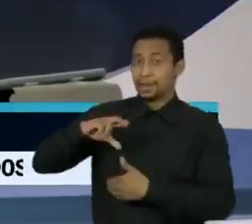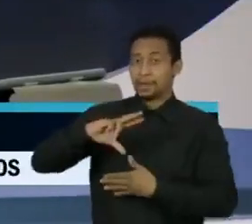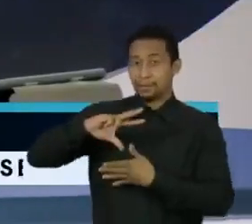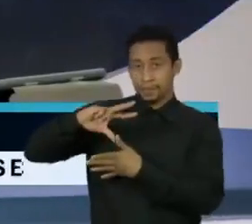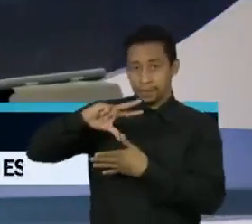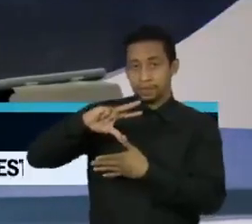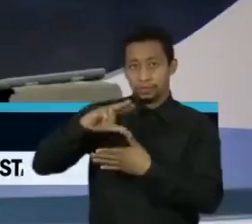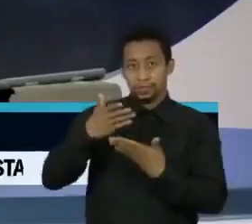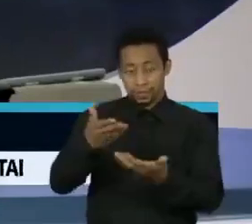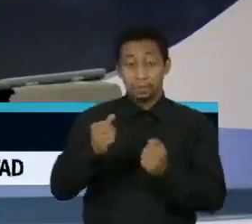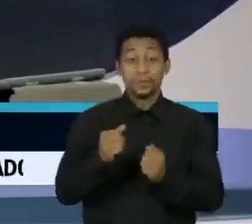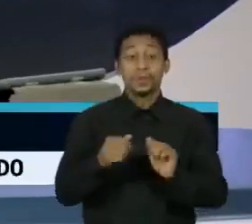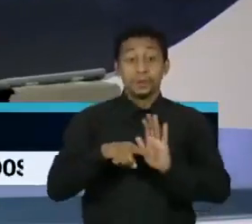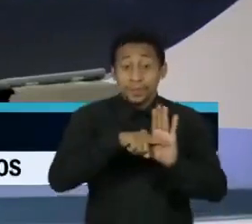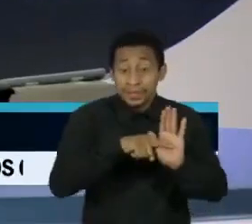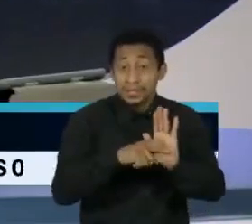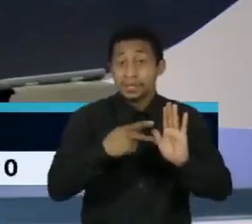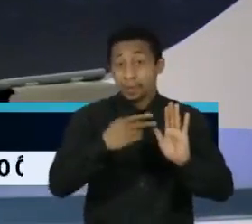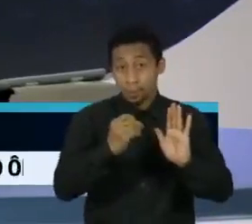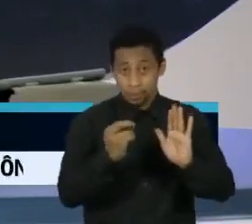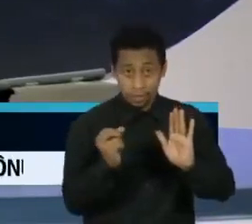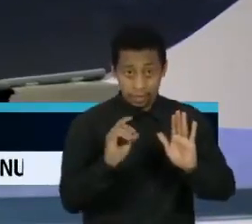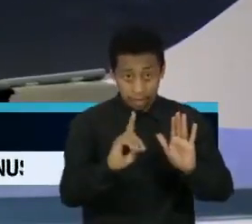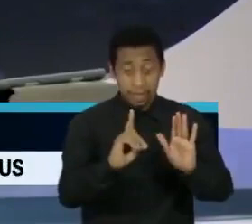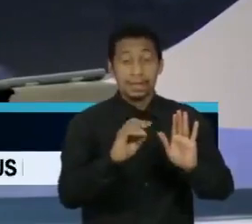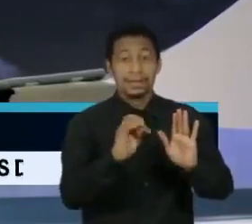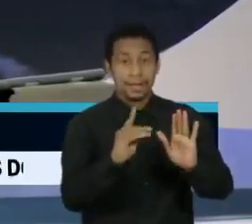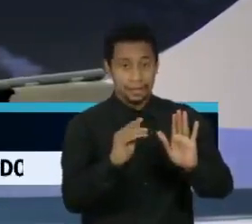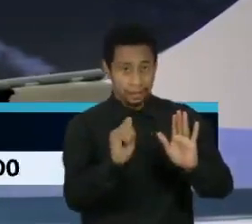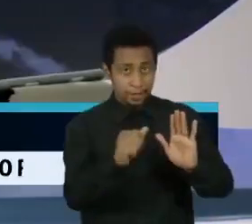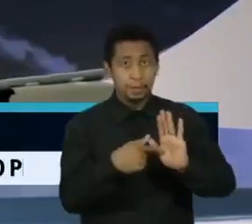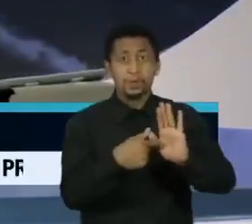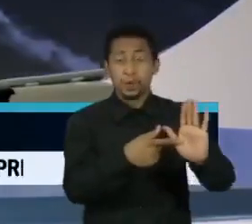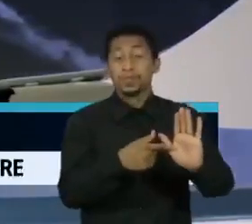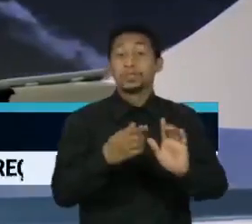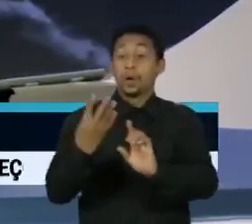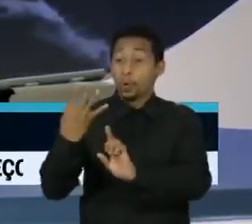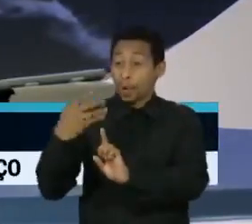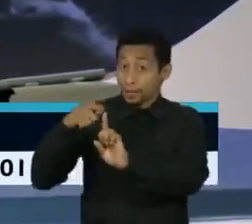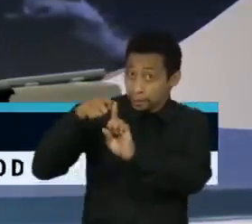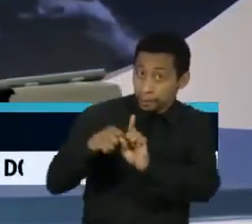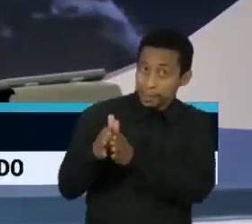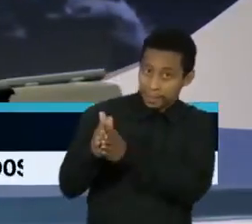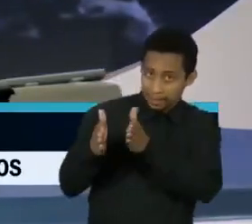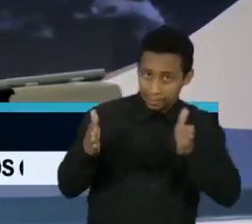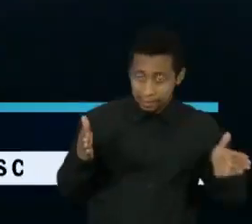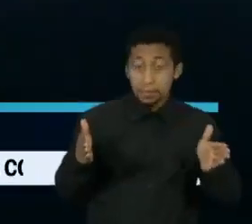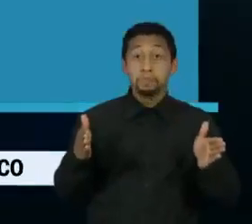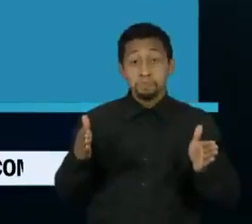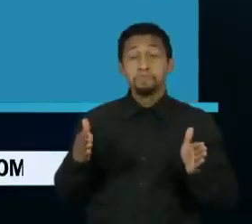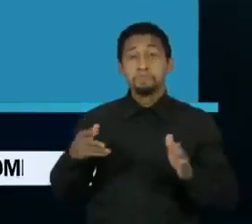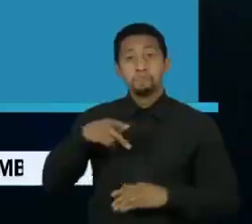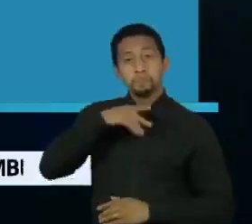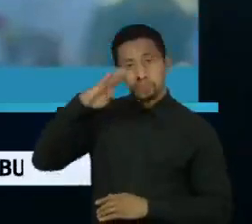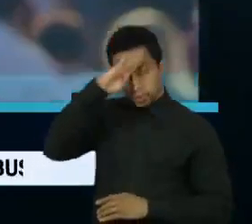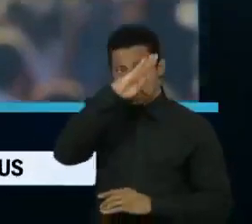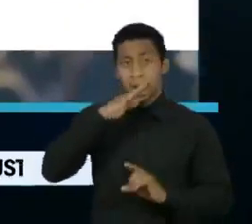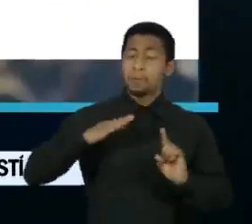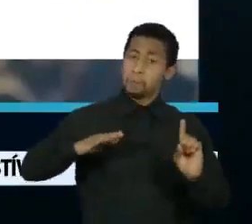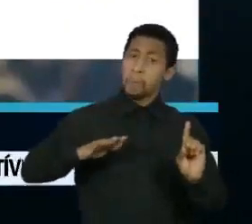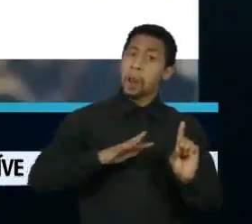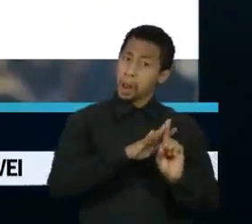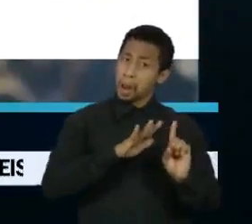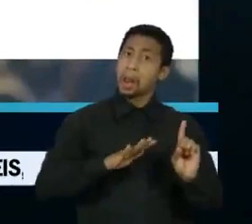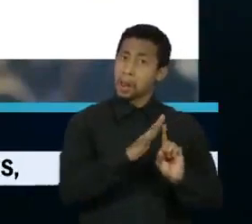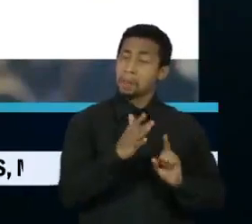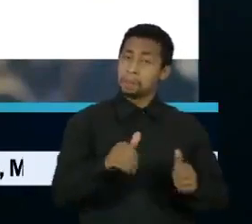Pesquisa Poder Data aponta que, pela primeira vez em 4 meses, a avaliação do governo Jair Bolsonaro melhorou. Há